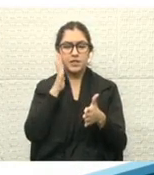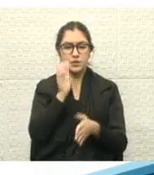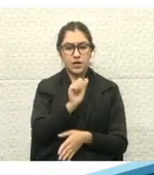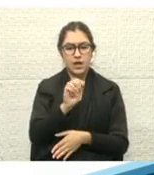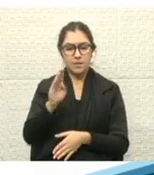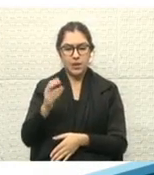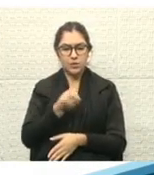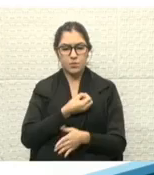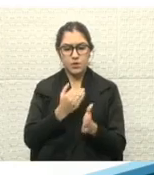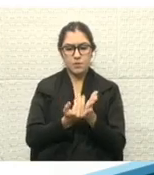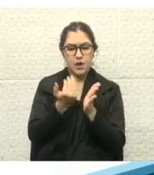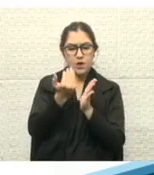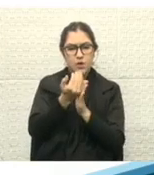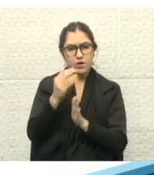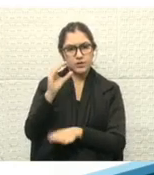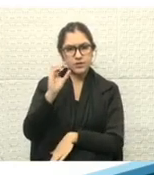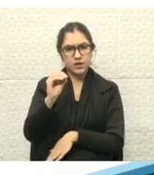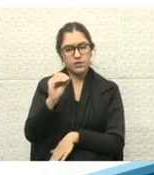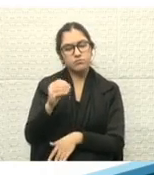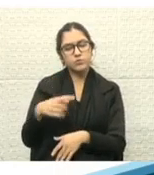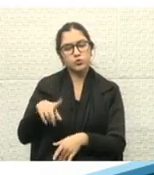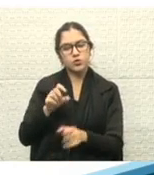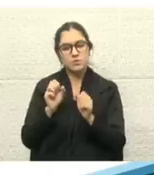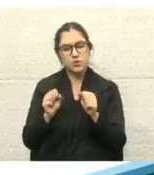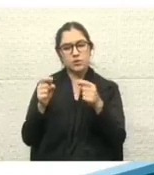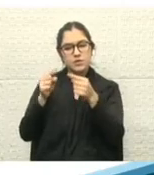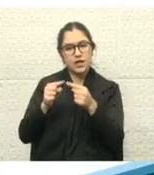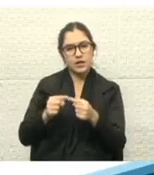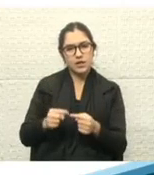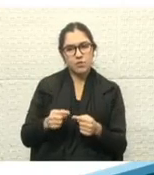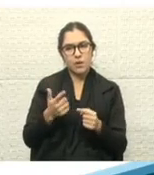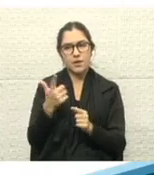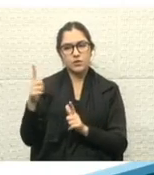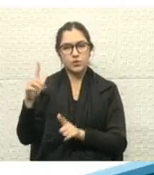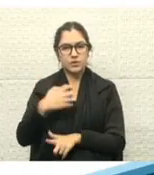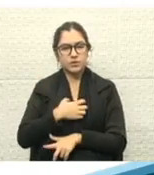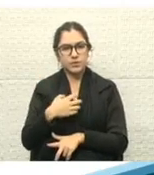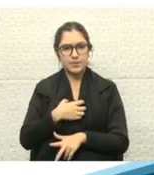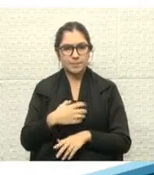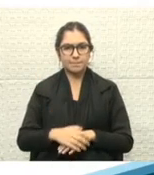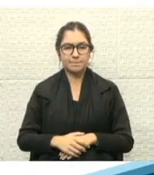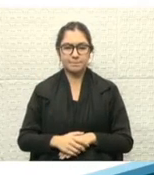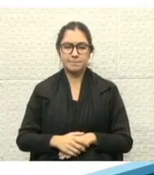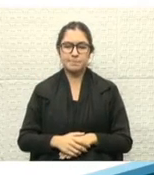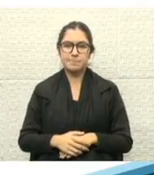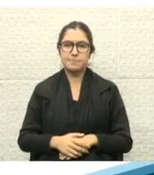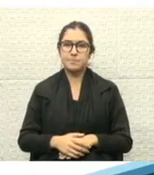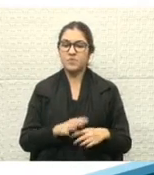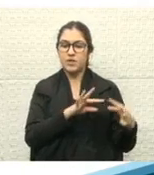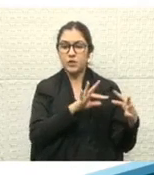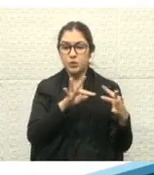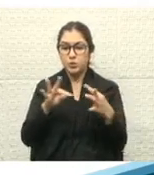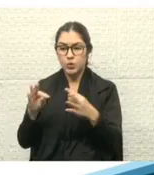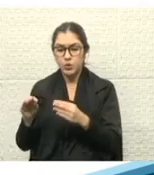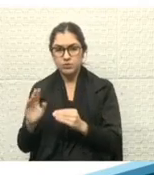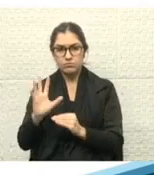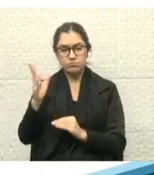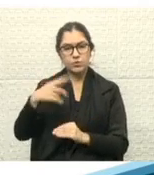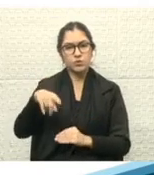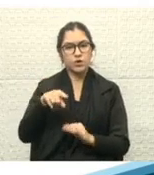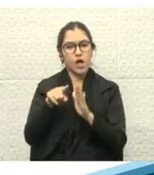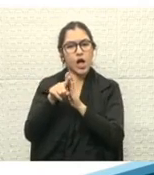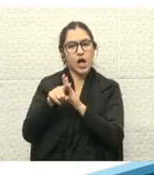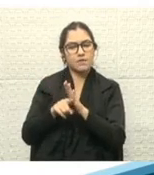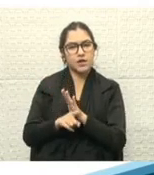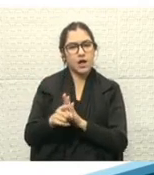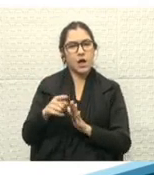b números maiores do que zero, nós podemos adequar para as outras situações. E em todos os casos, nós vamos